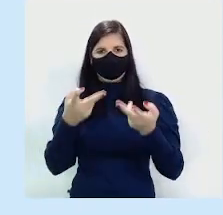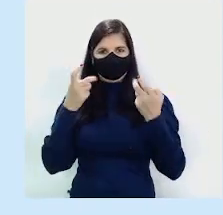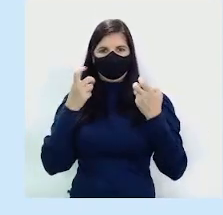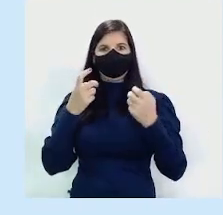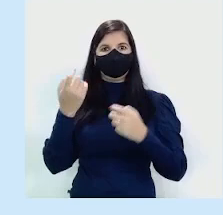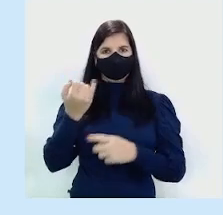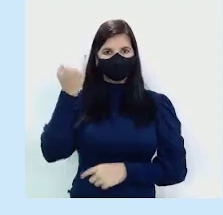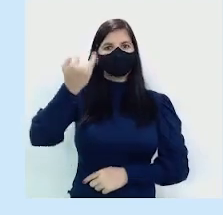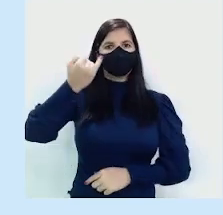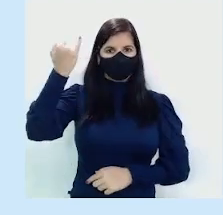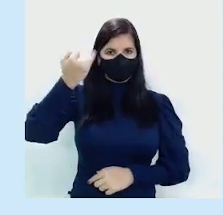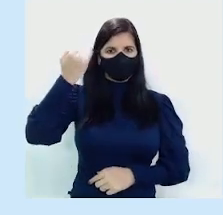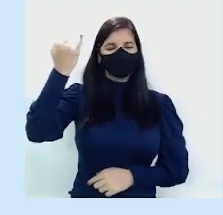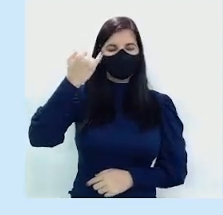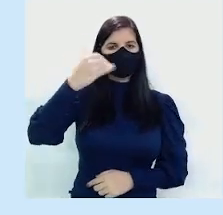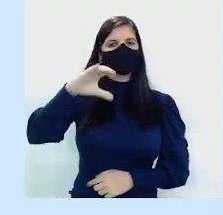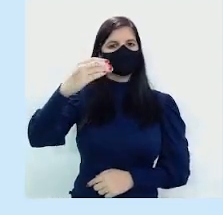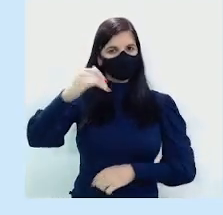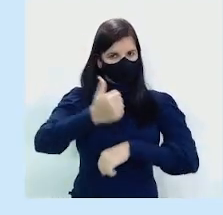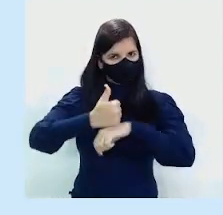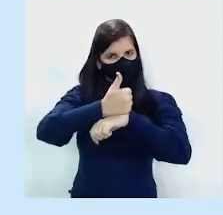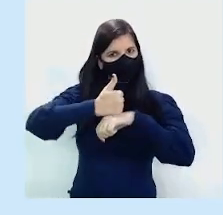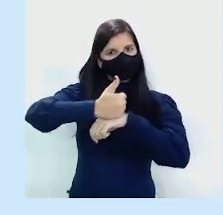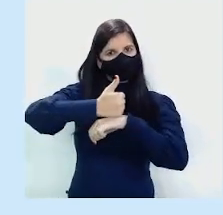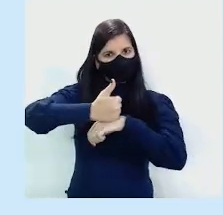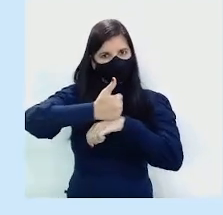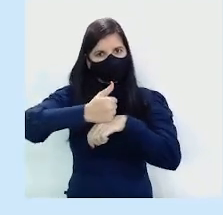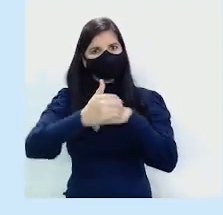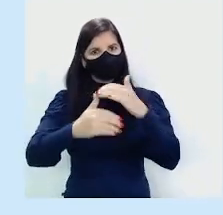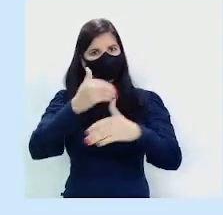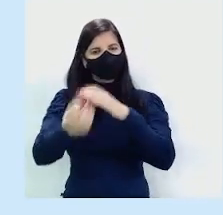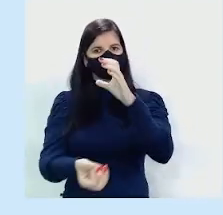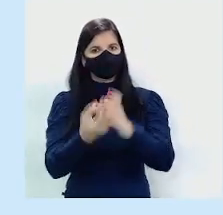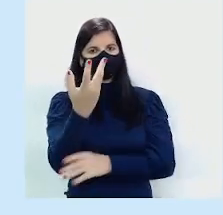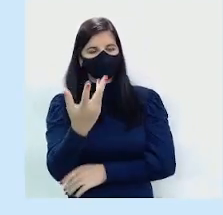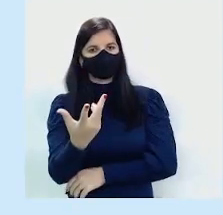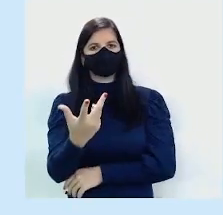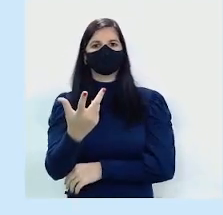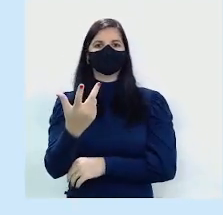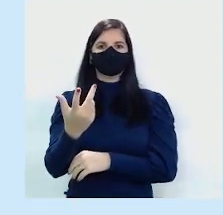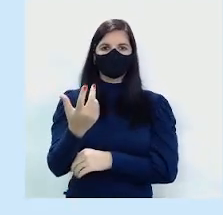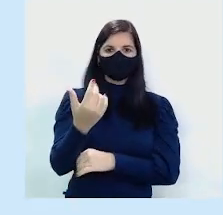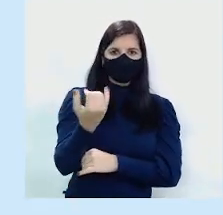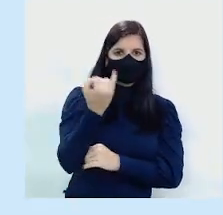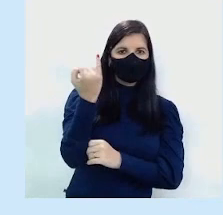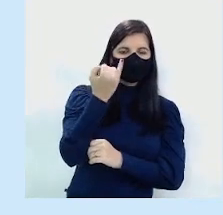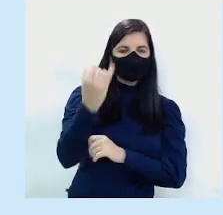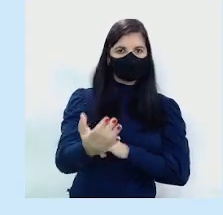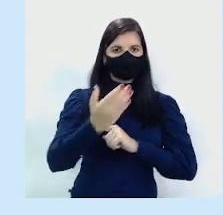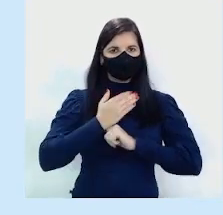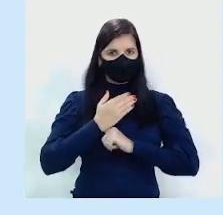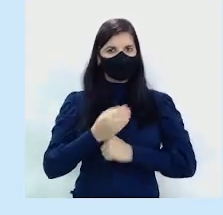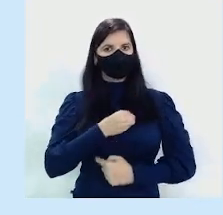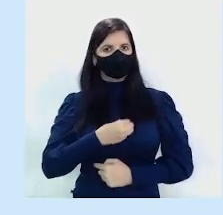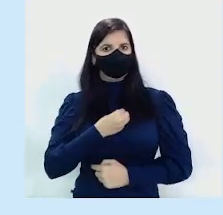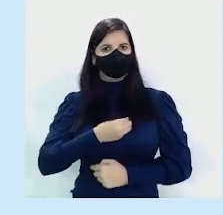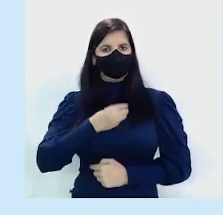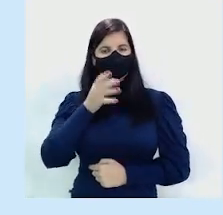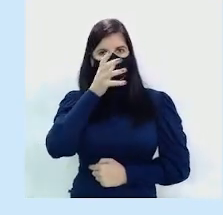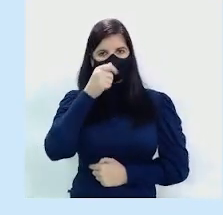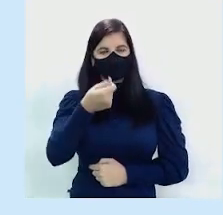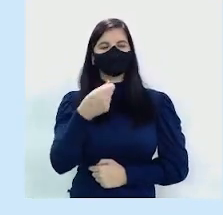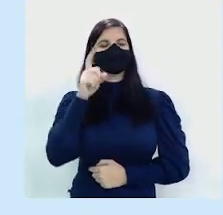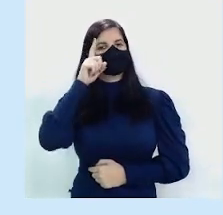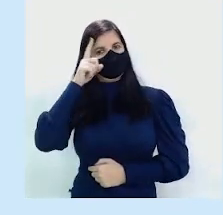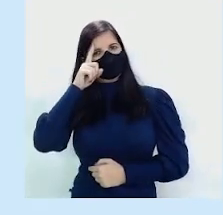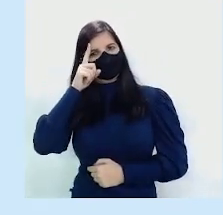grande importância desses profissionais desenvolvendo coisas que são importantes para a nossa vida, para o nosso